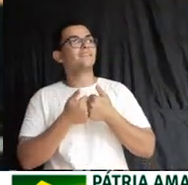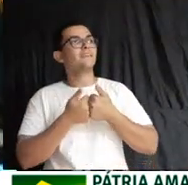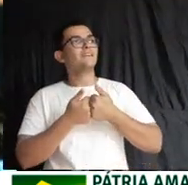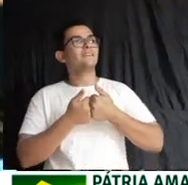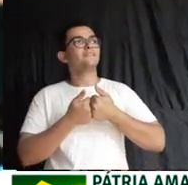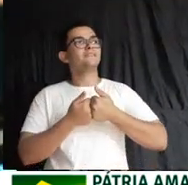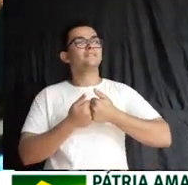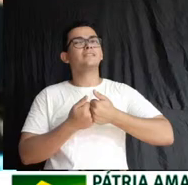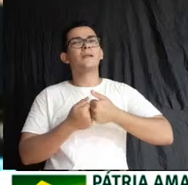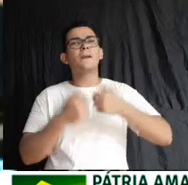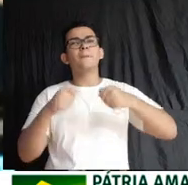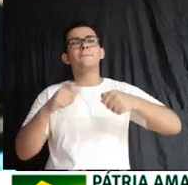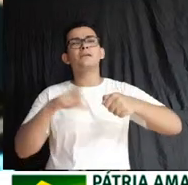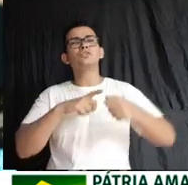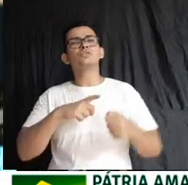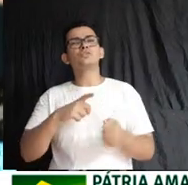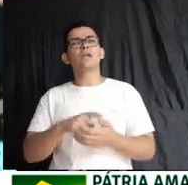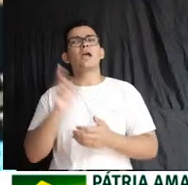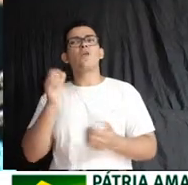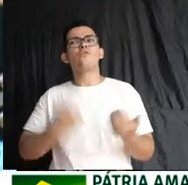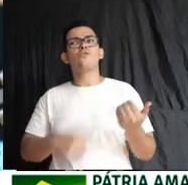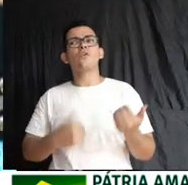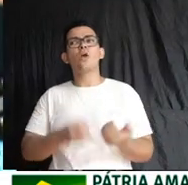consegue aumentar só um pouquinho o violão aqui?